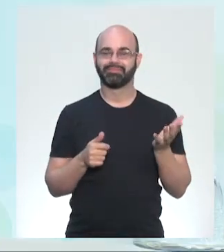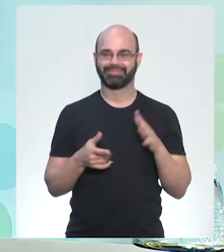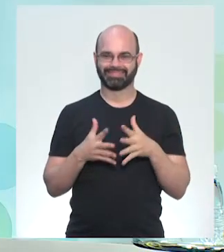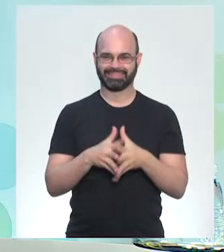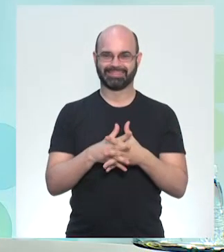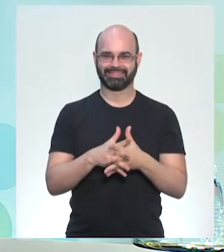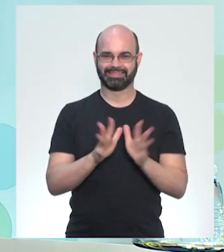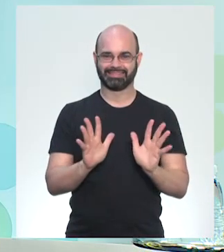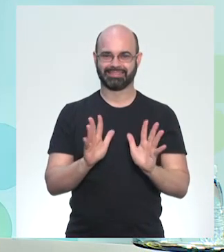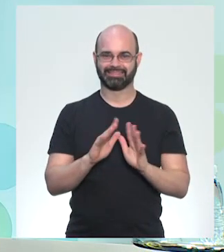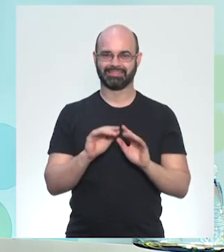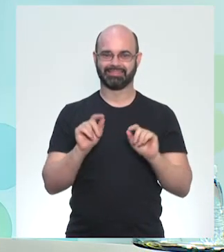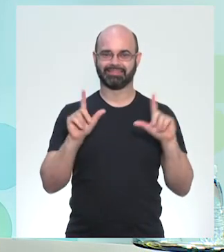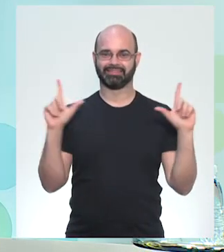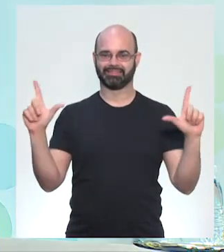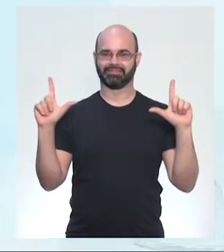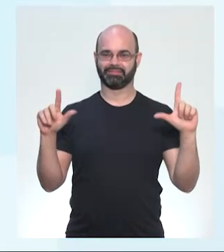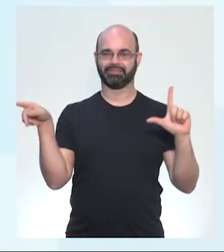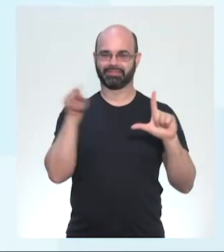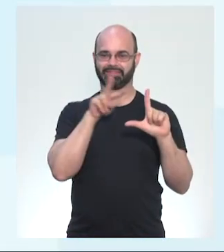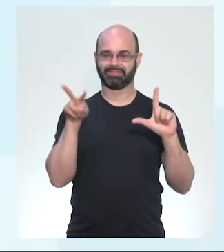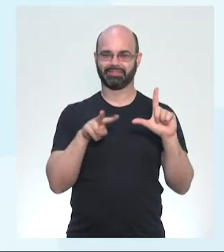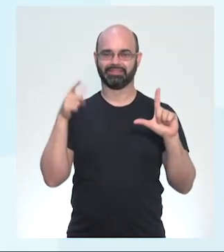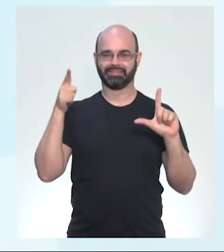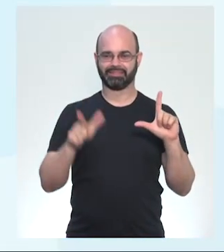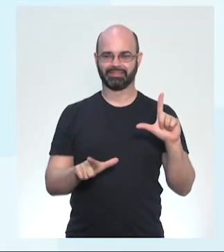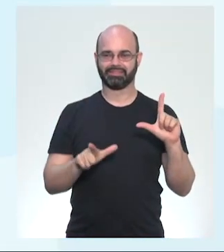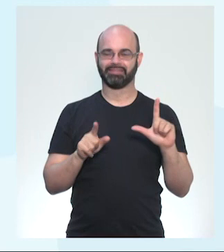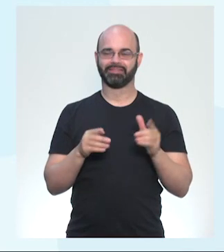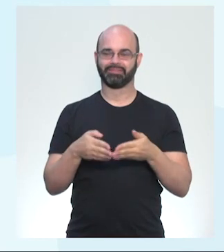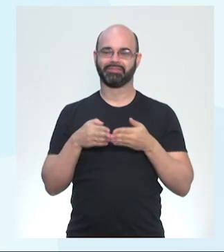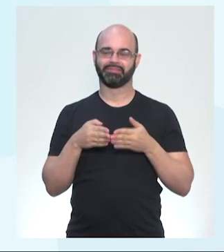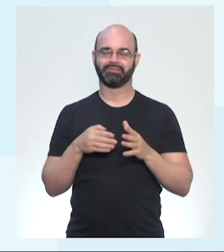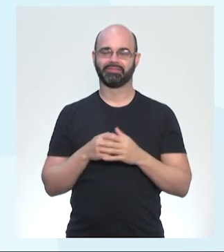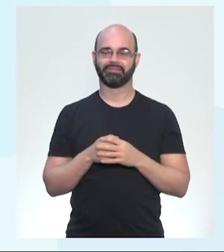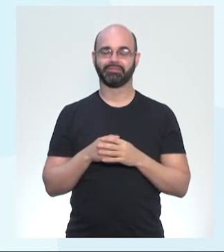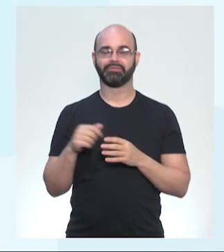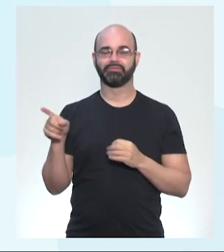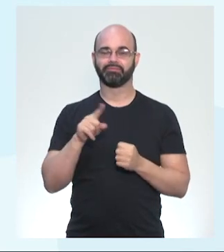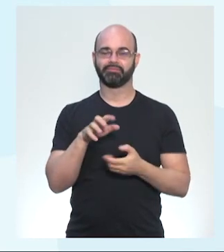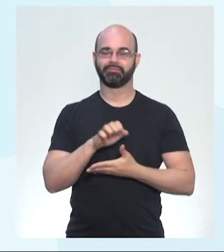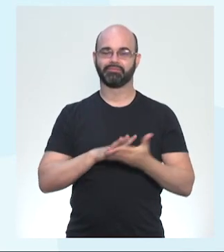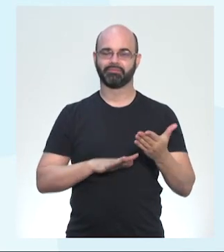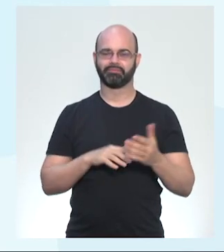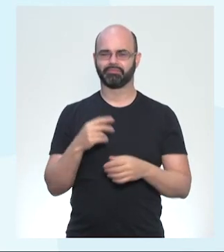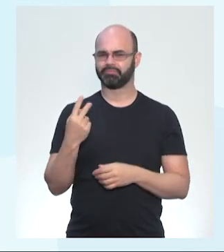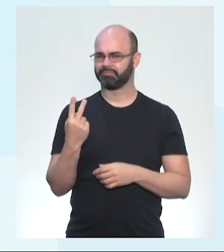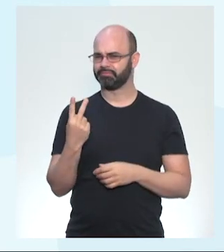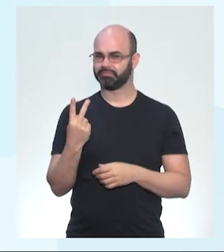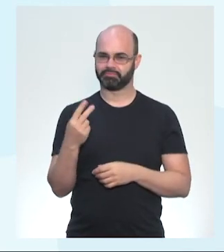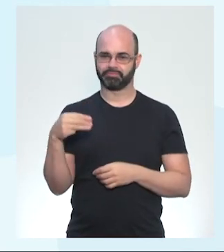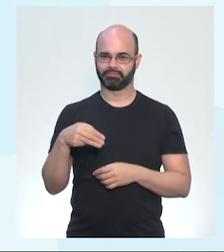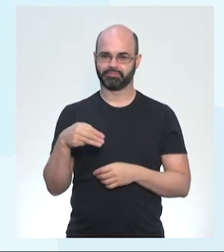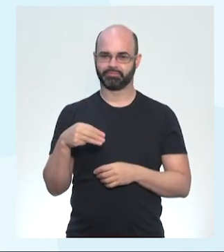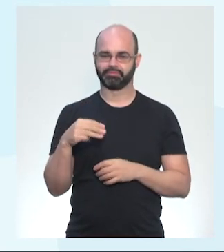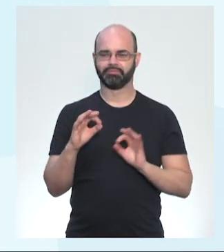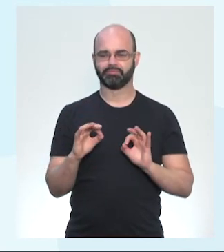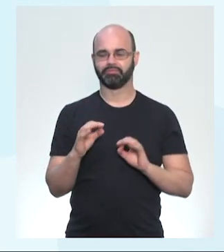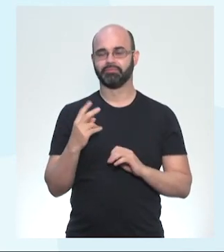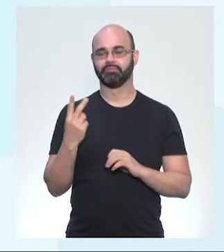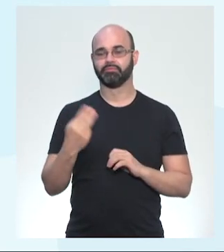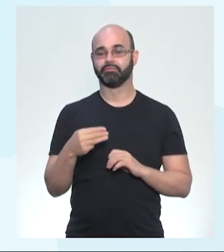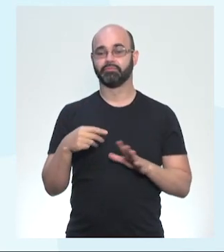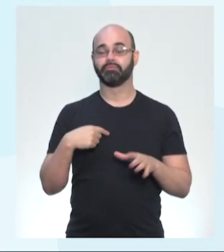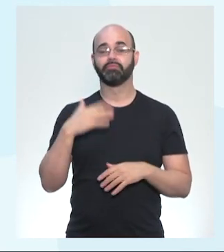né? Vai ficar aí na telinha, vocês façam mais uma leitura e aí façam o exercício, acho que 2. Quanto tempo? 2 minutinhos. Na prática, a gente quer saber